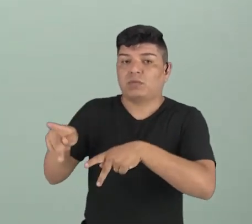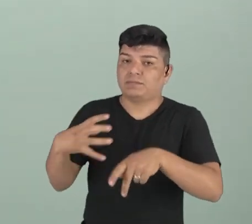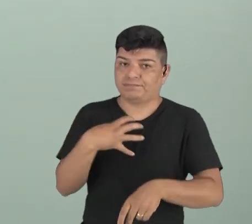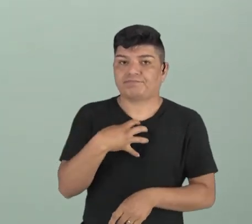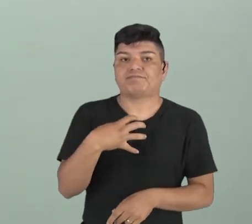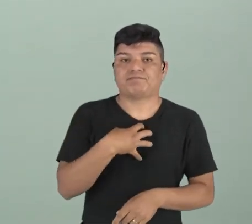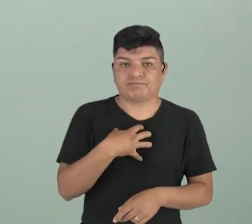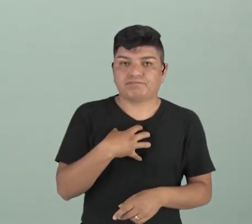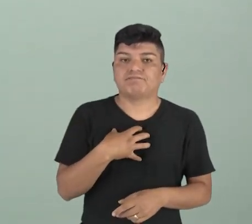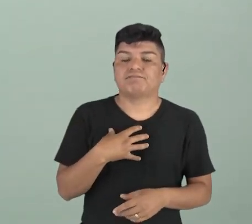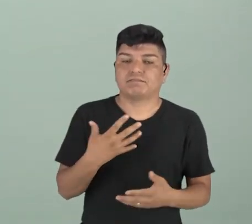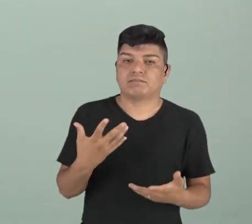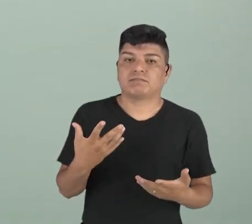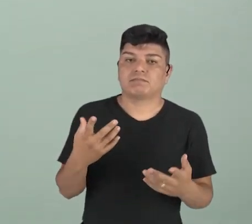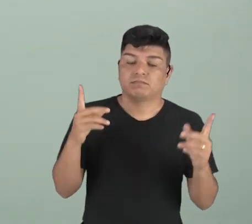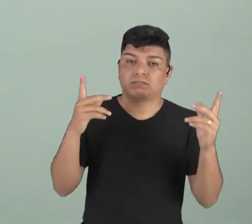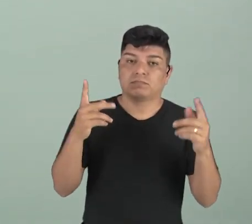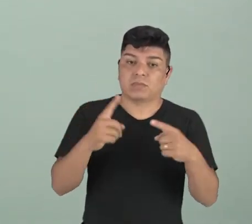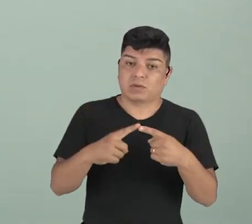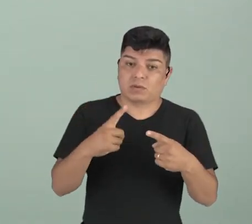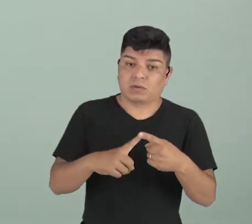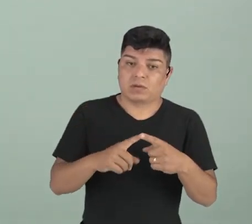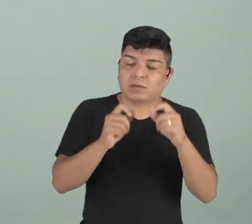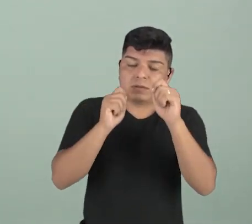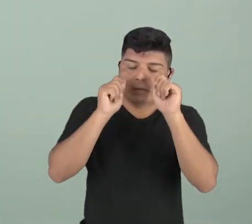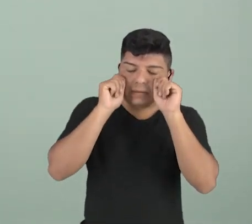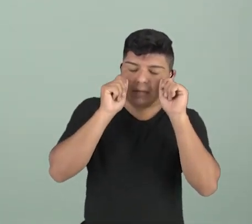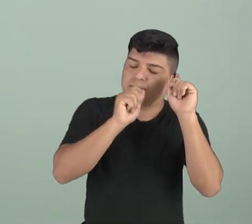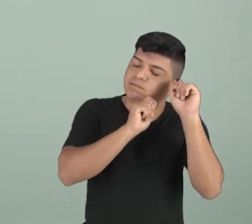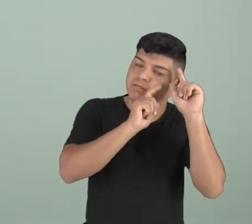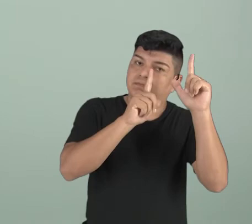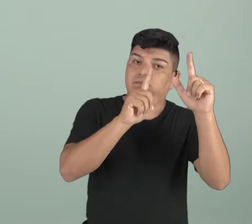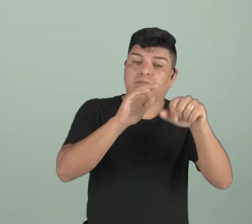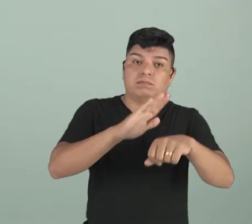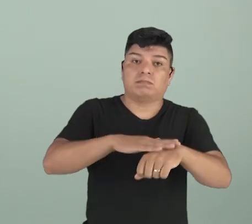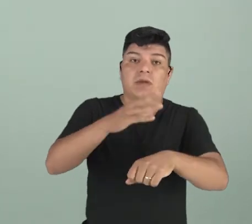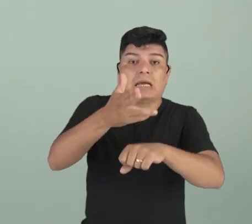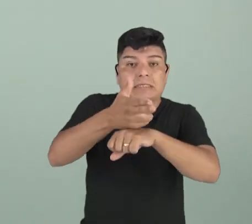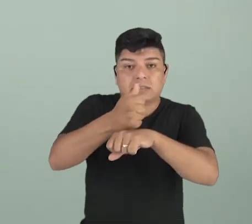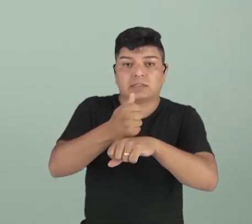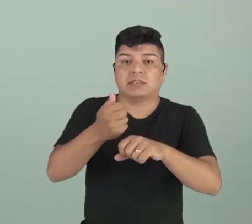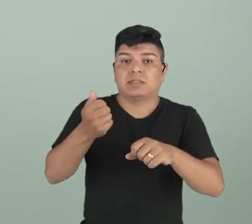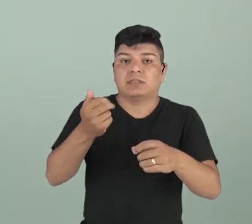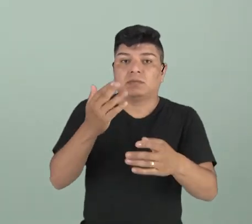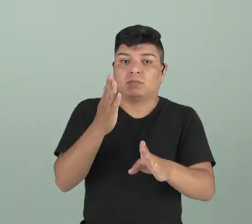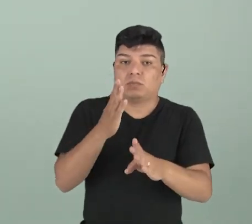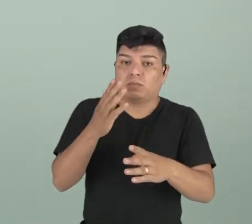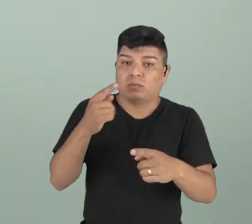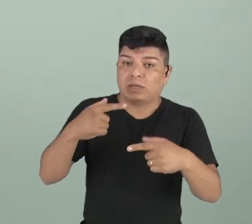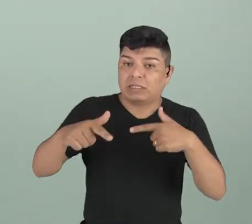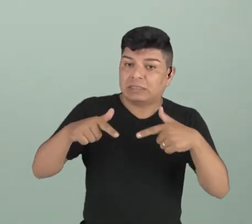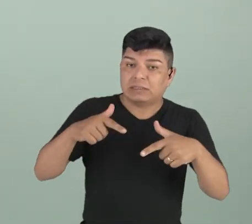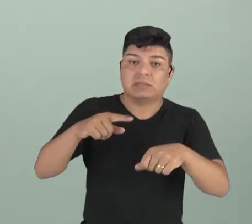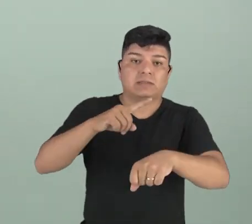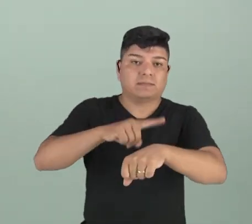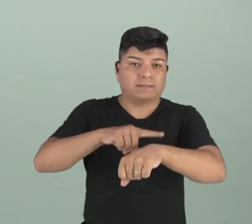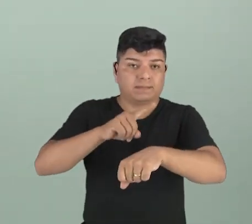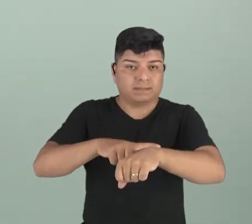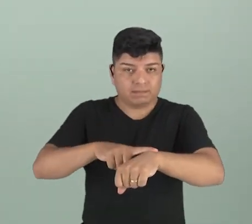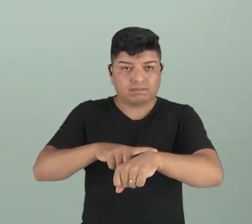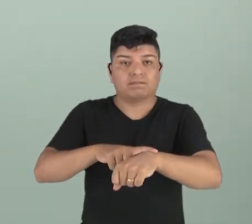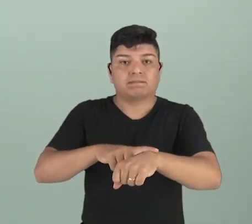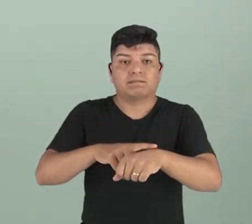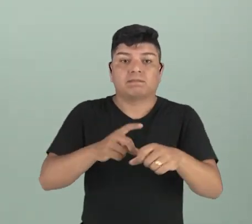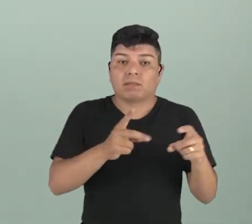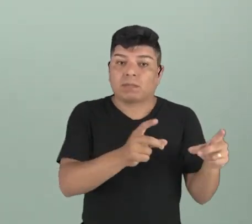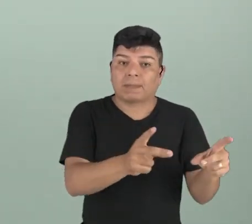sentiu a pressão disso porque passou a acordar mais cedo, na parte escura, para poder dar conta do horário comercial